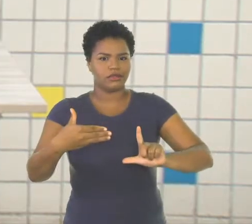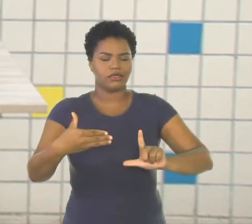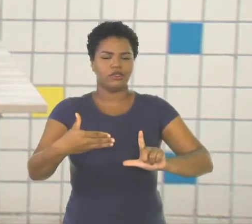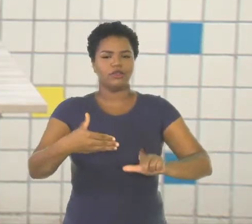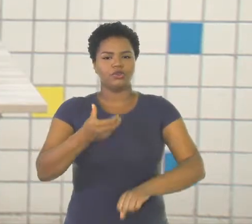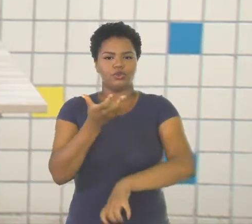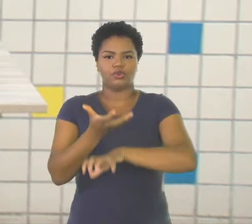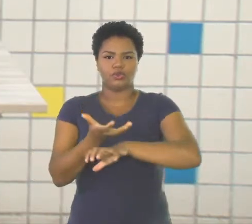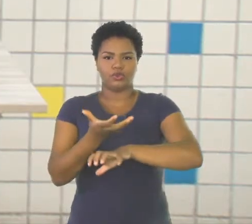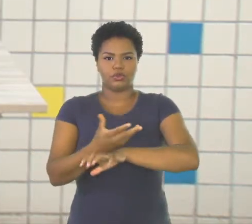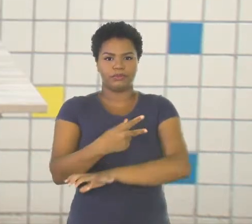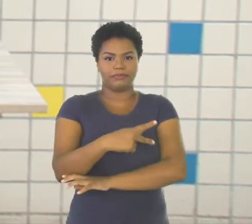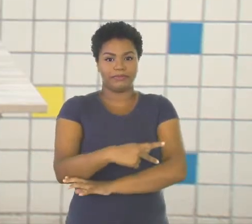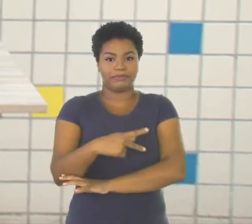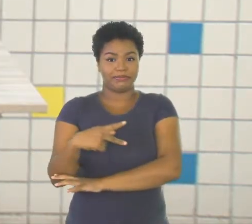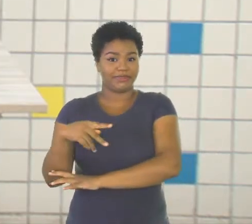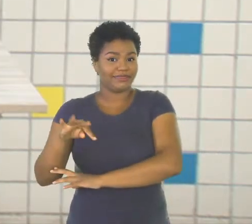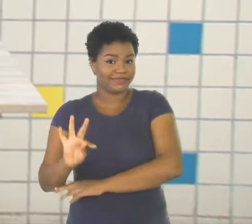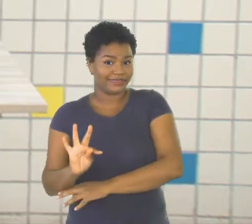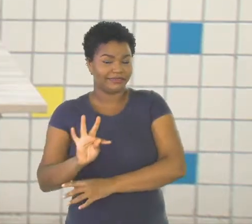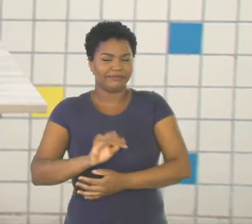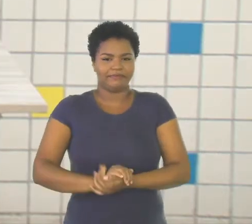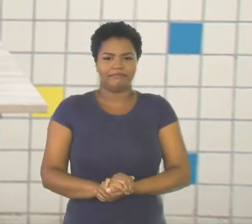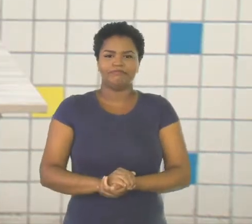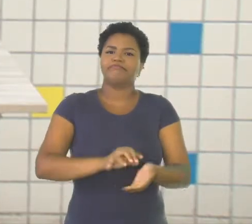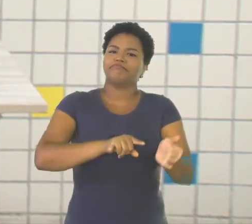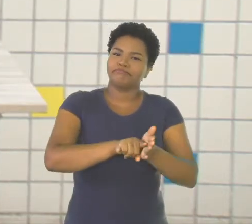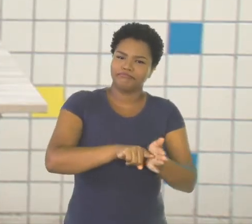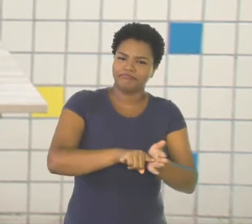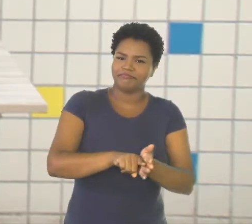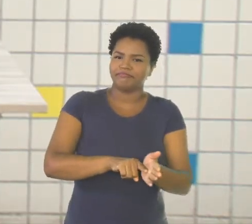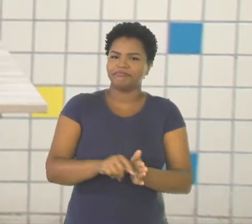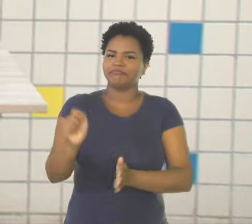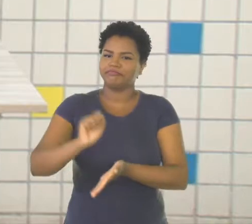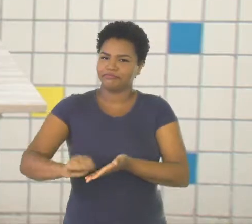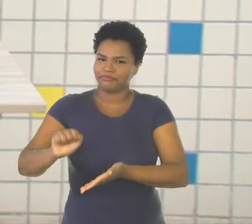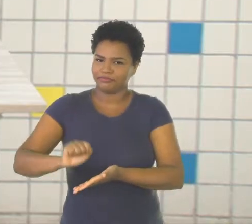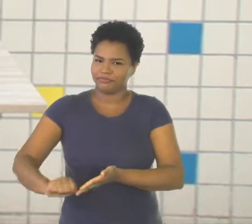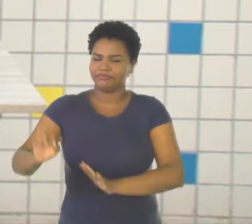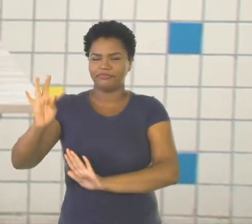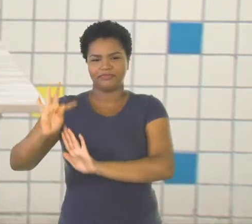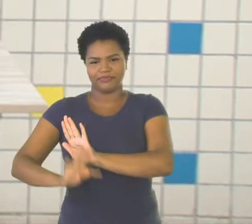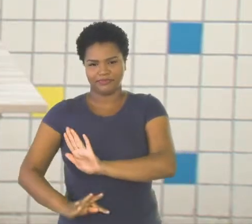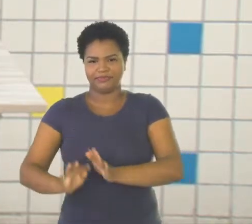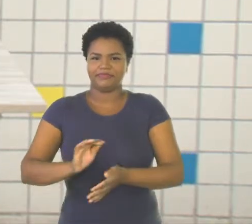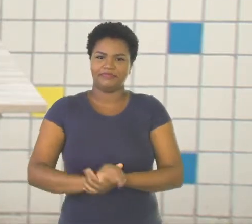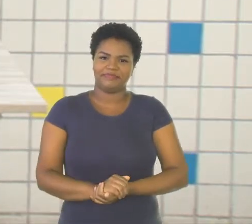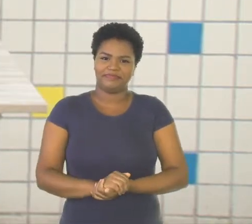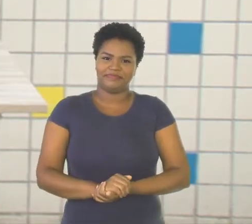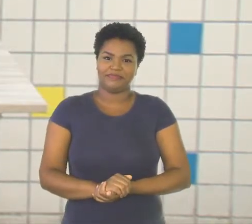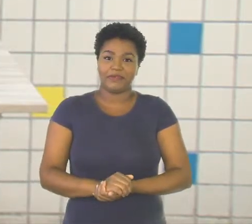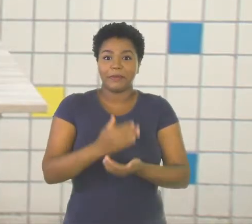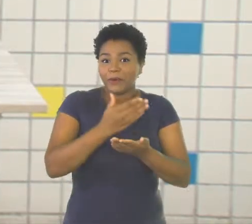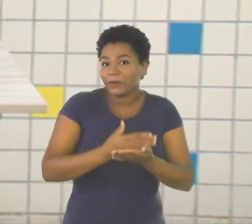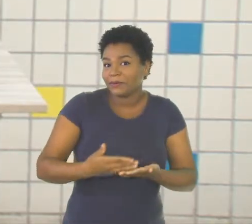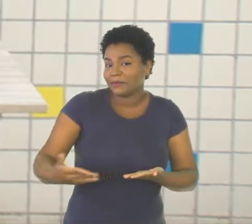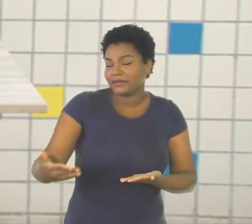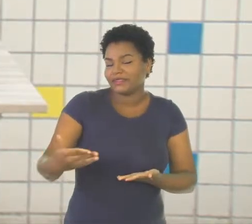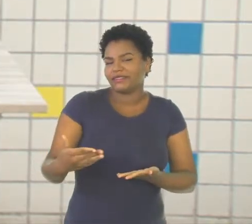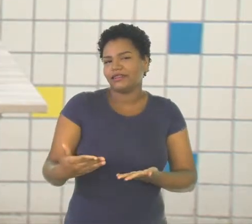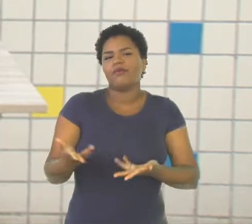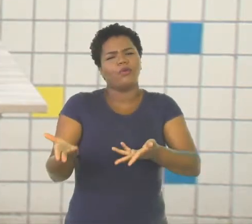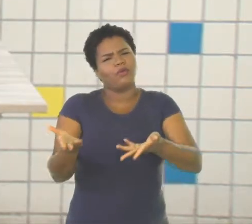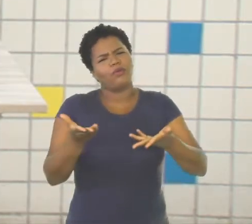componente curricular de PPT, Pesquisa e Produção de Texto. E para começar, eu